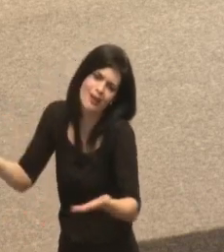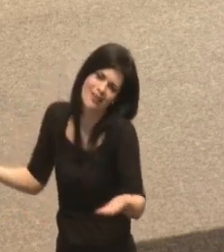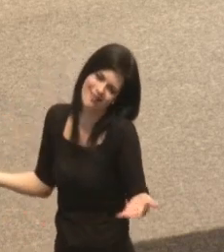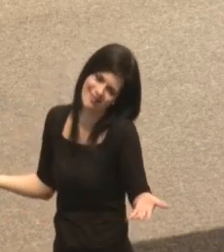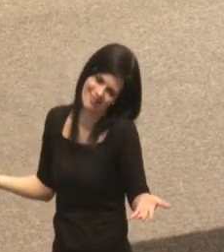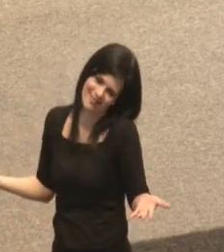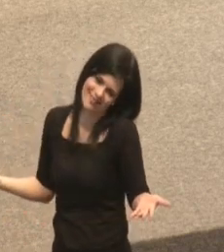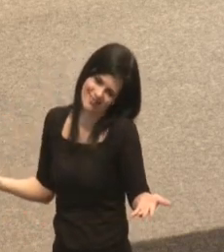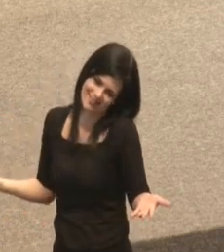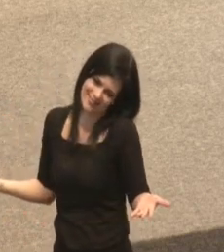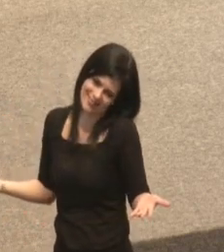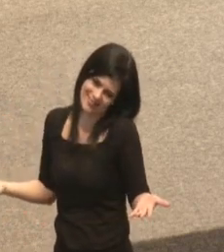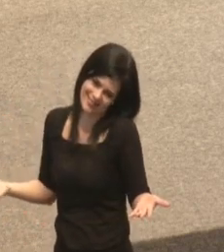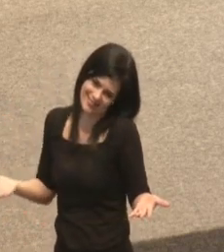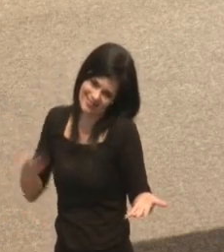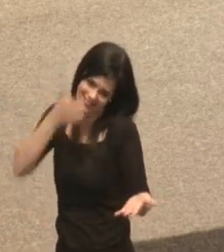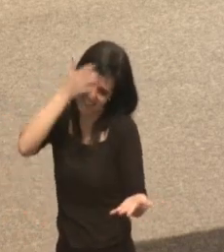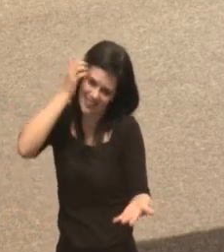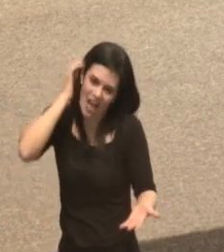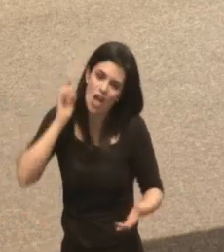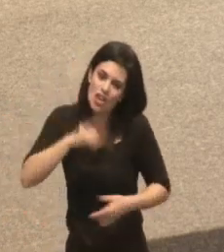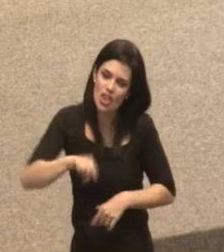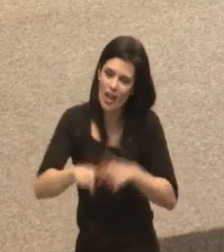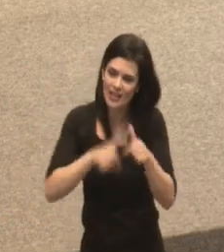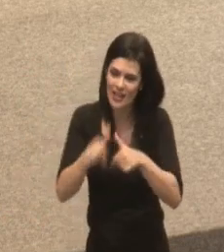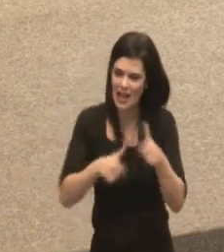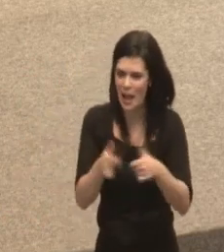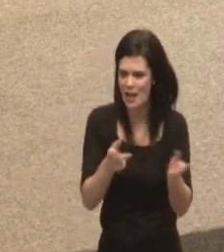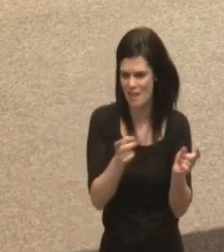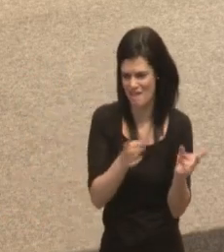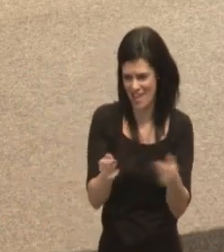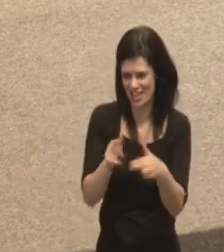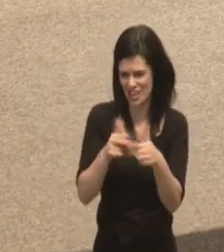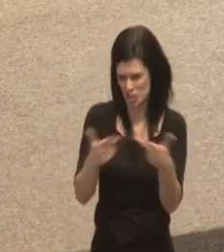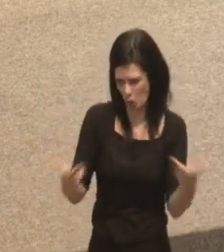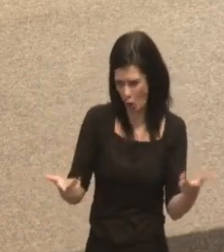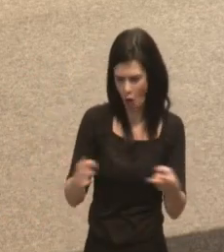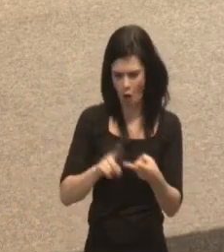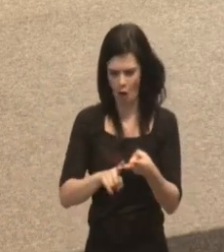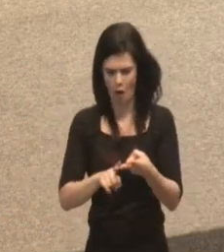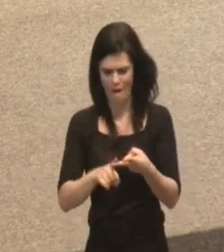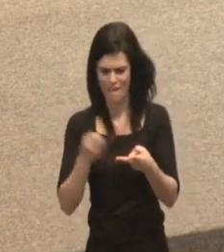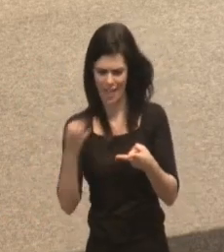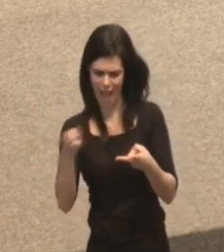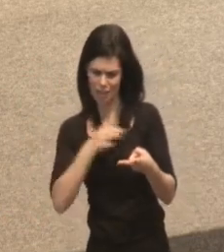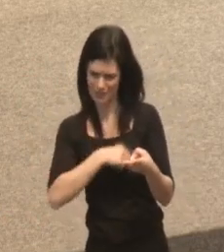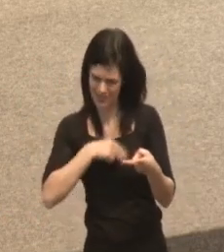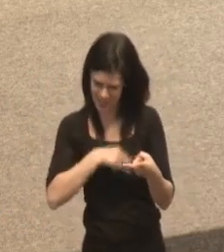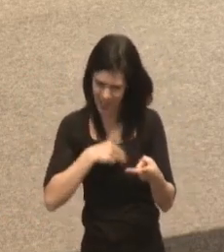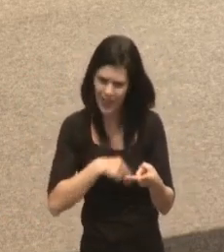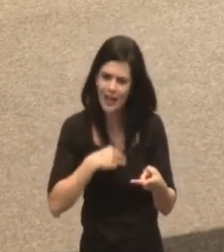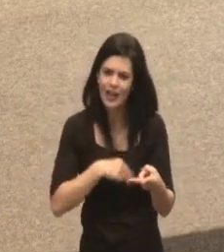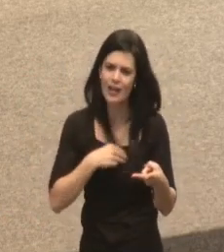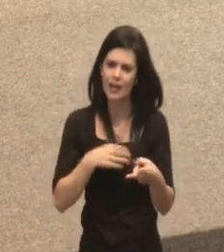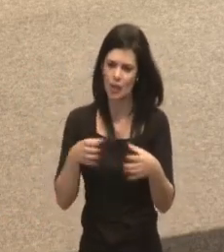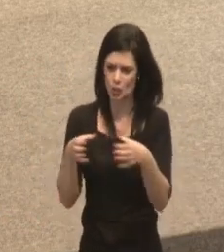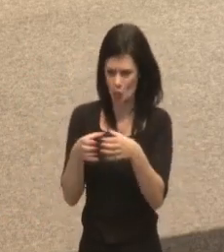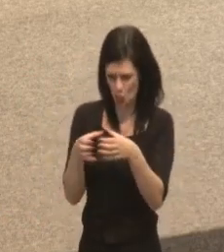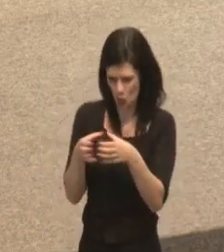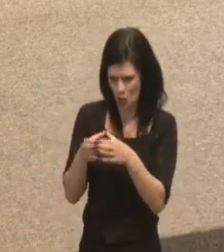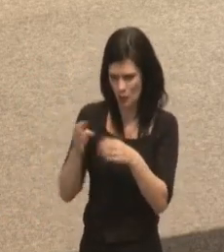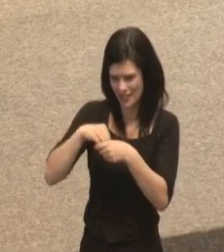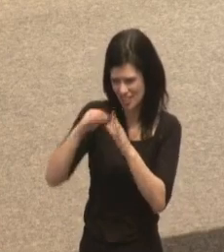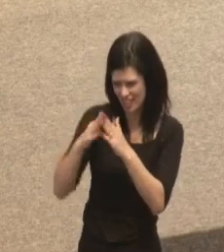aqui, é num bazar, é numa promoção missionária, é numa viagem missionária, é num culto, é num pequeno grupo multiplicador, é